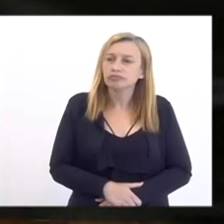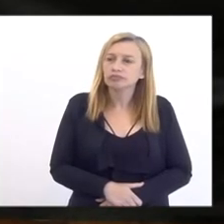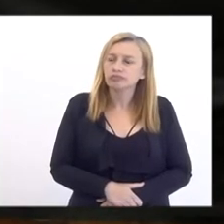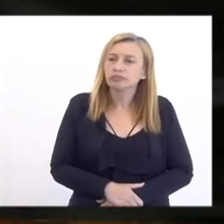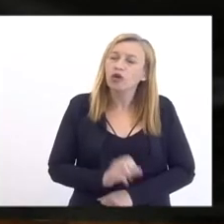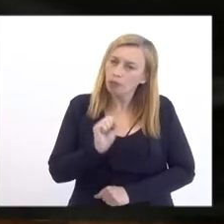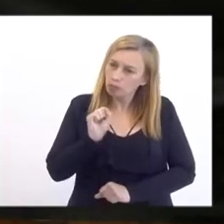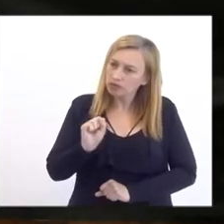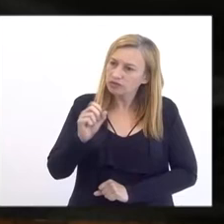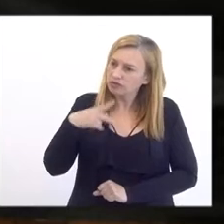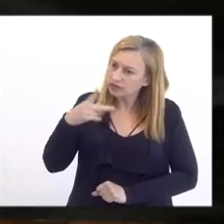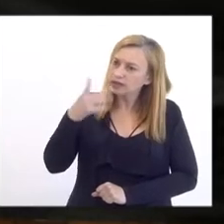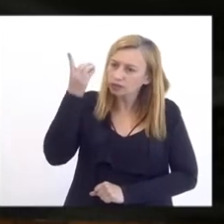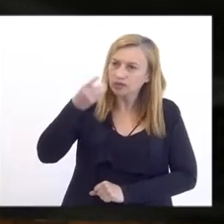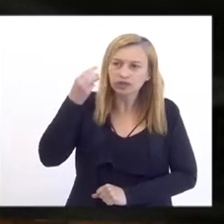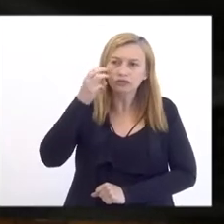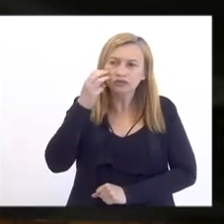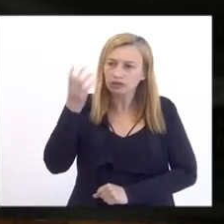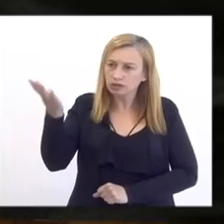Diga, deputado Valdeck.